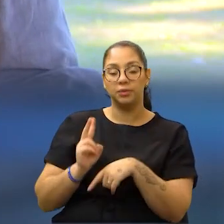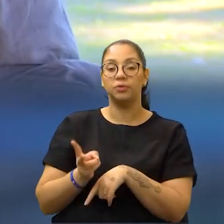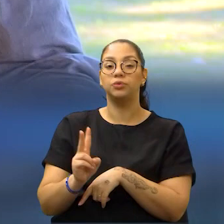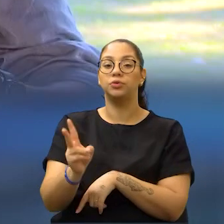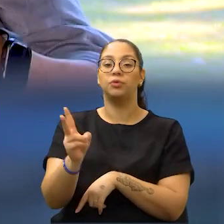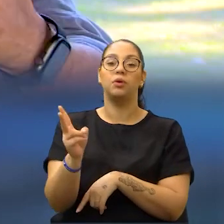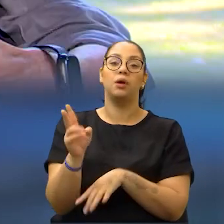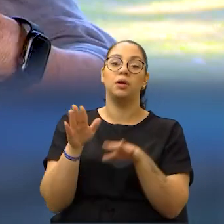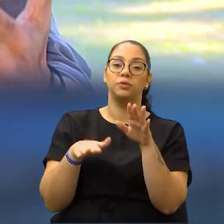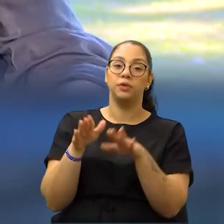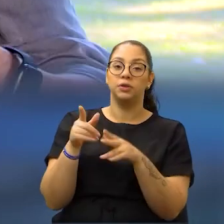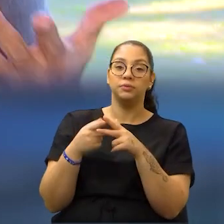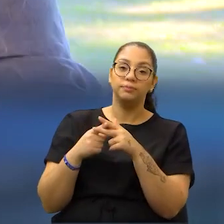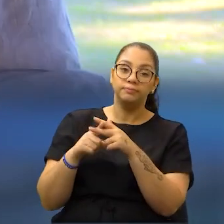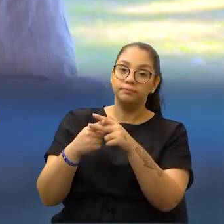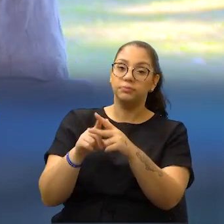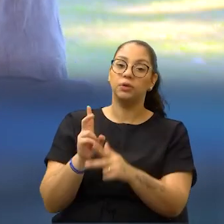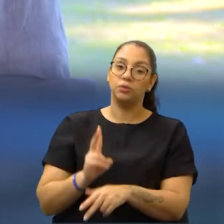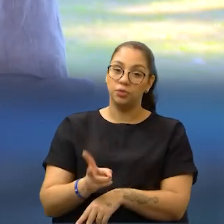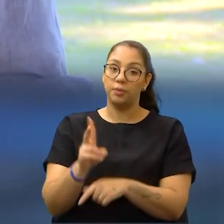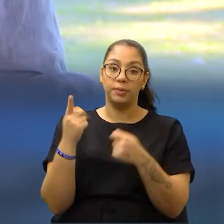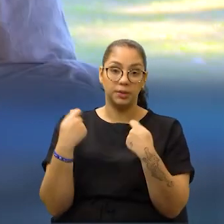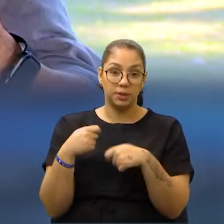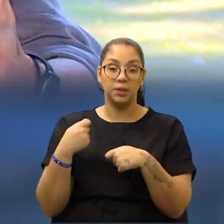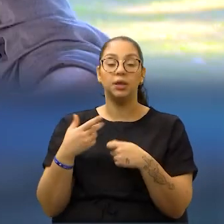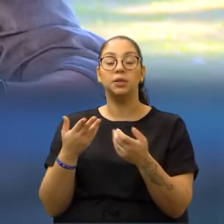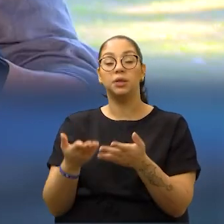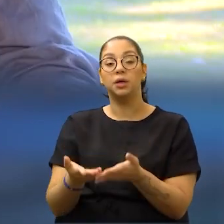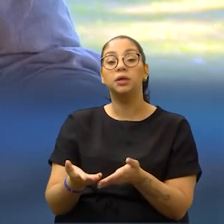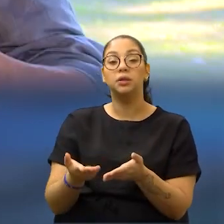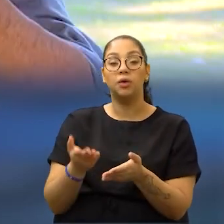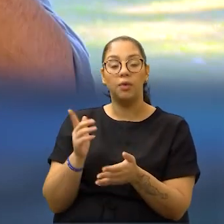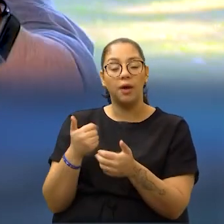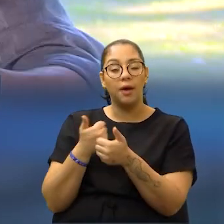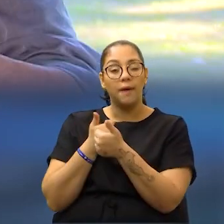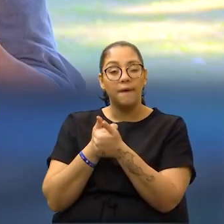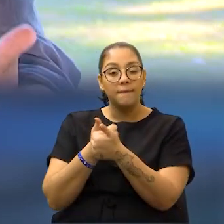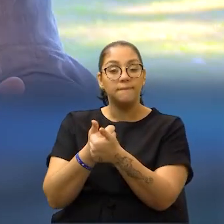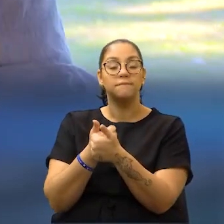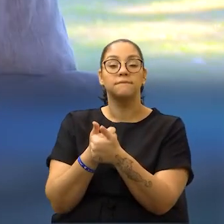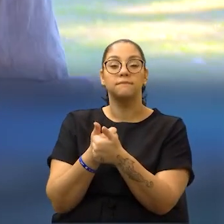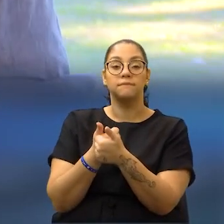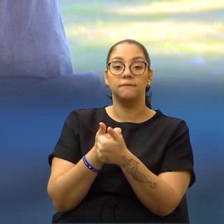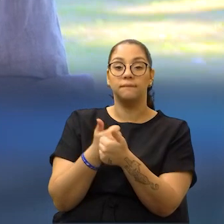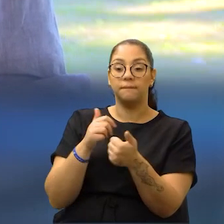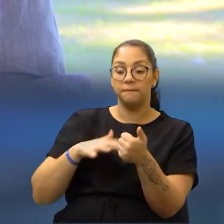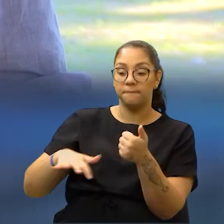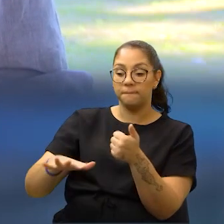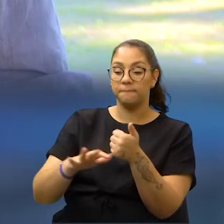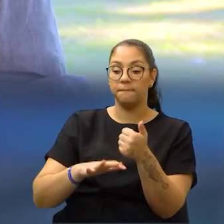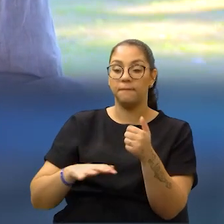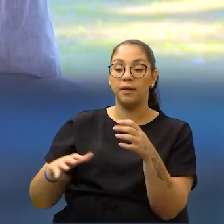e ela precisa dar continuidade, muitas vezes a manutenção. Então a gente referencia para ela estar se aproximando cada vez mais